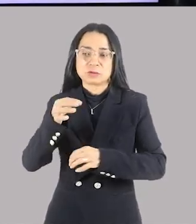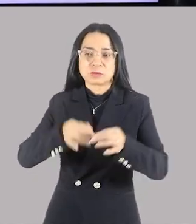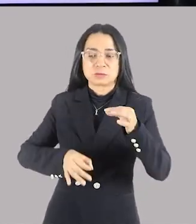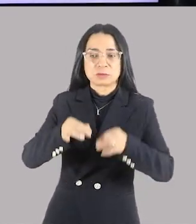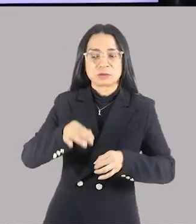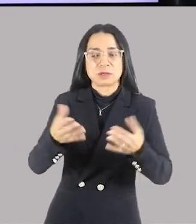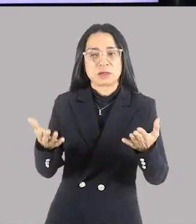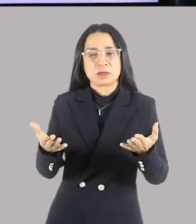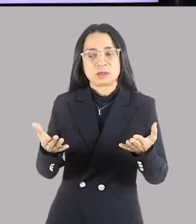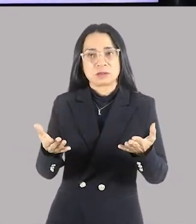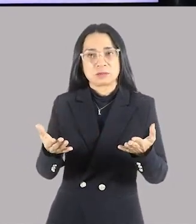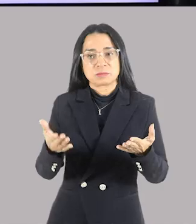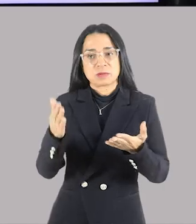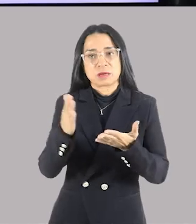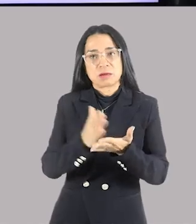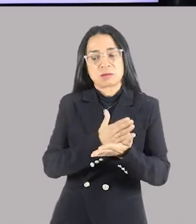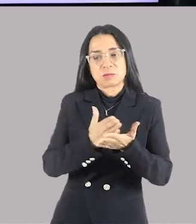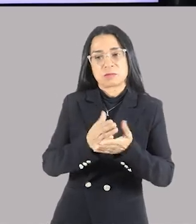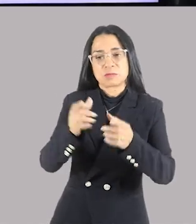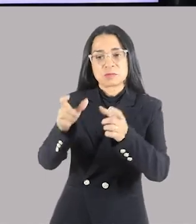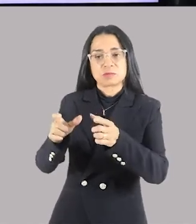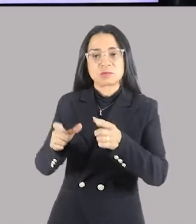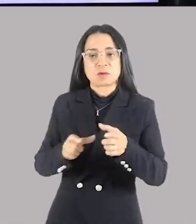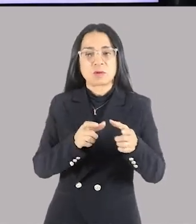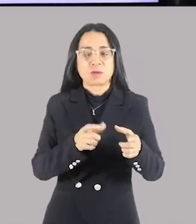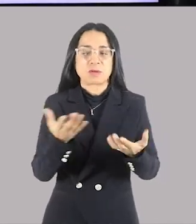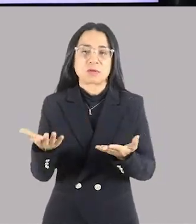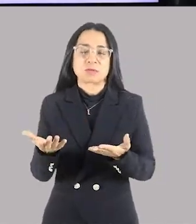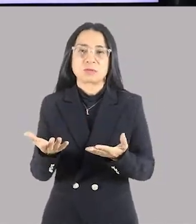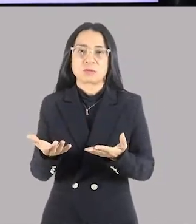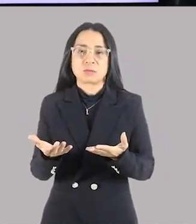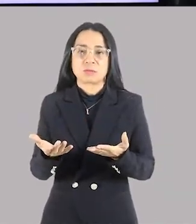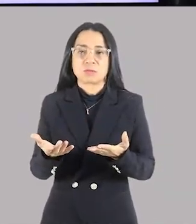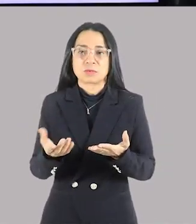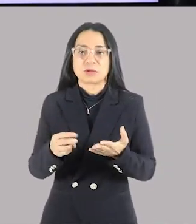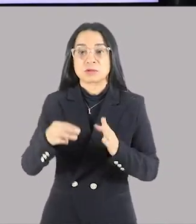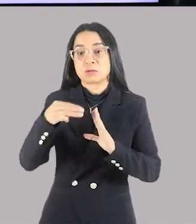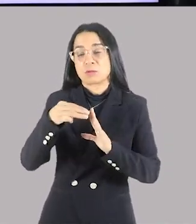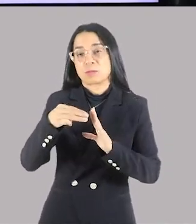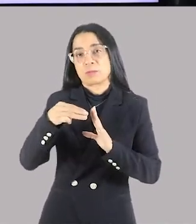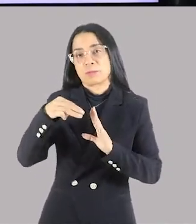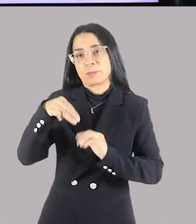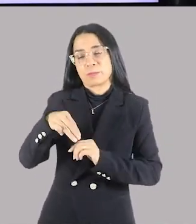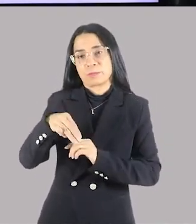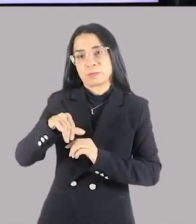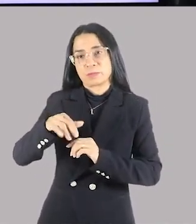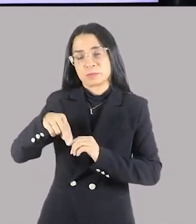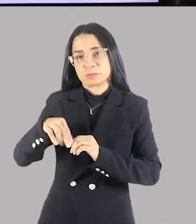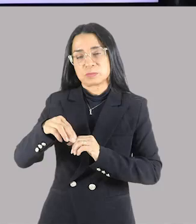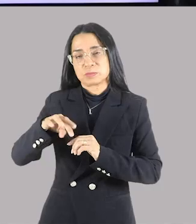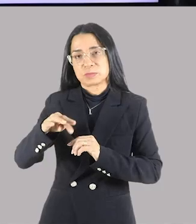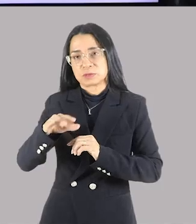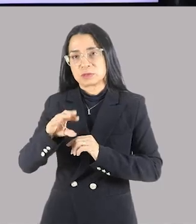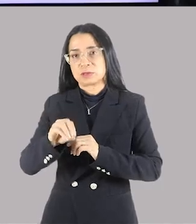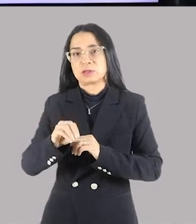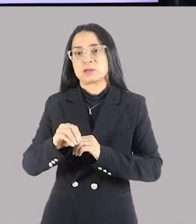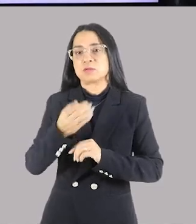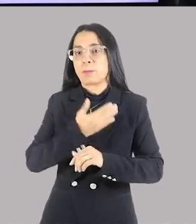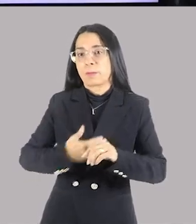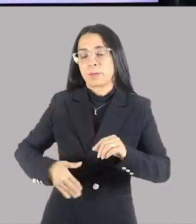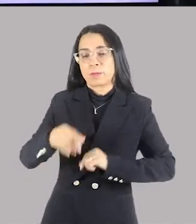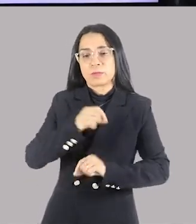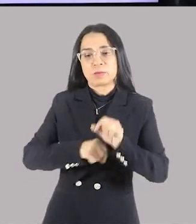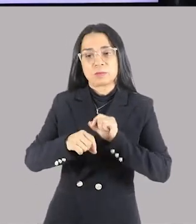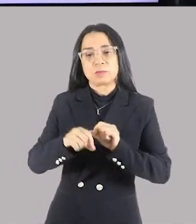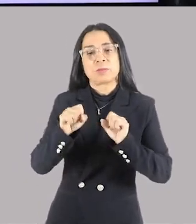alguns órgãos, como é o caso do Ministério Público e das casas legislativas, podem adquirir a personalidade judiciária